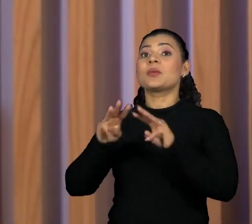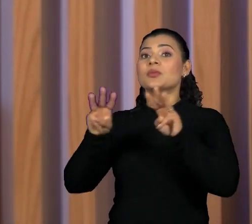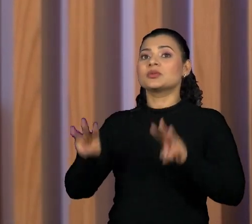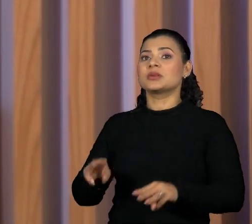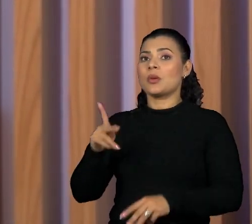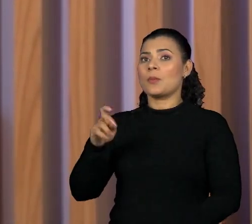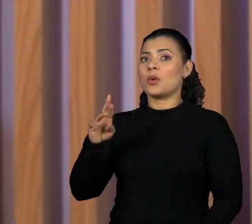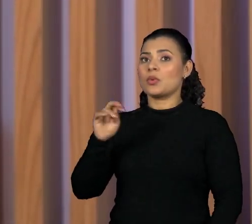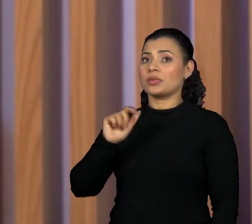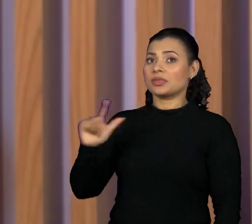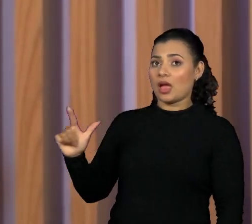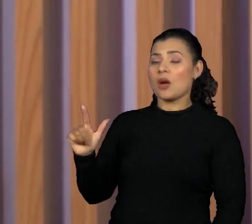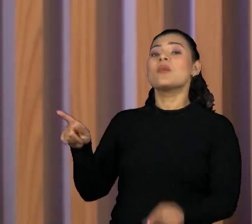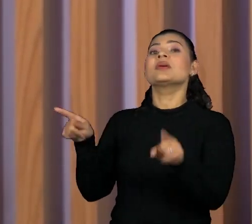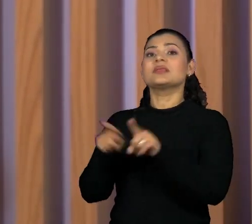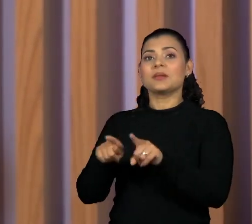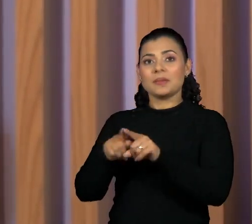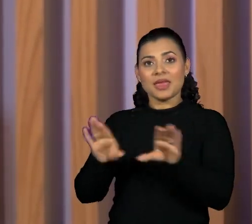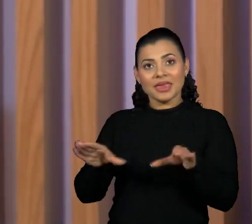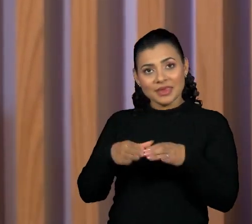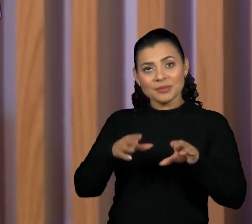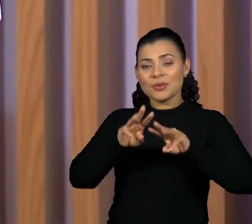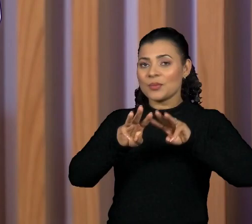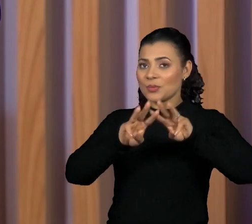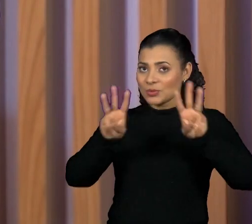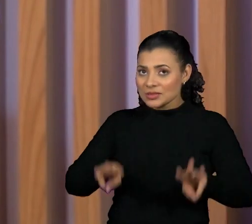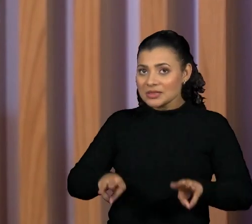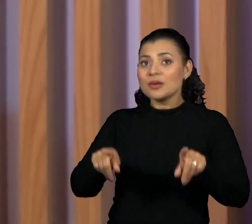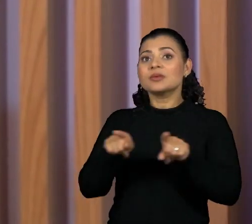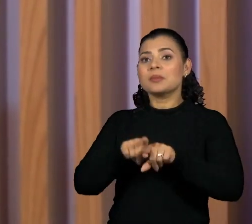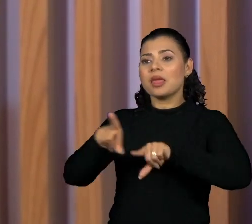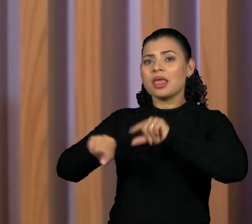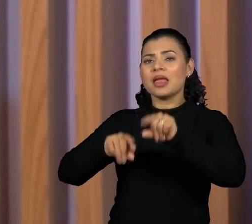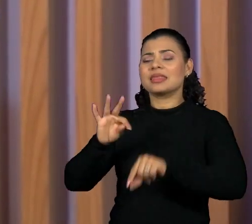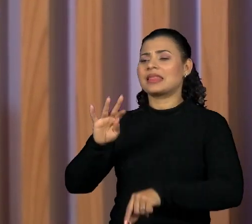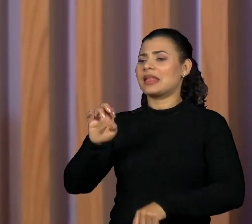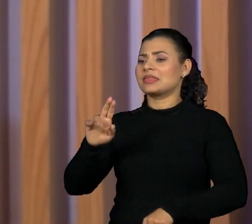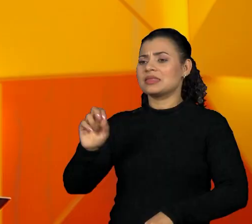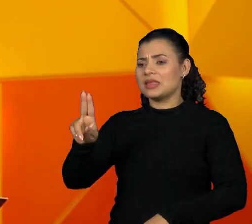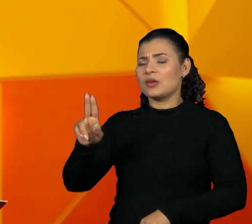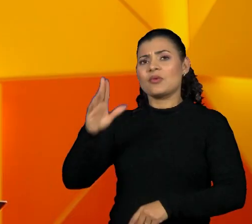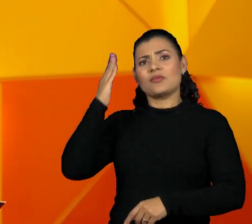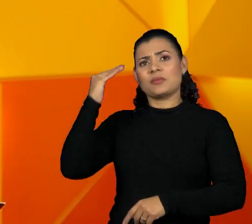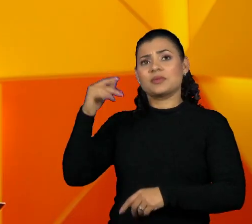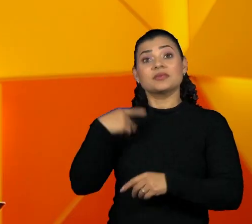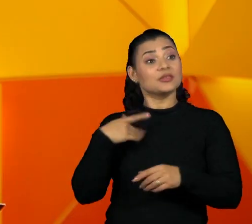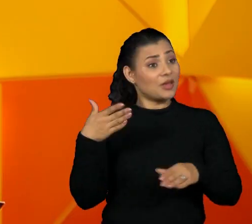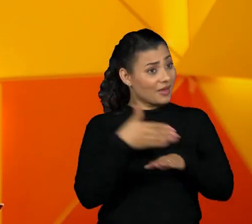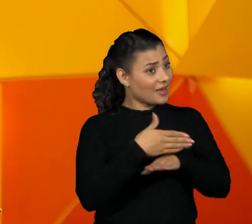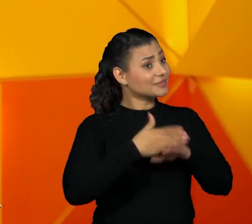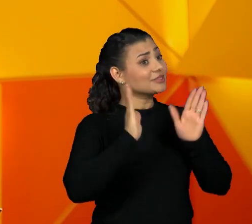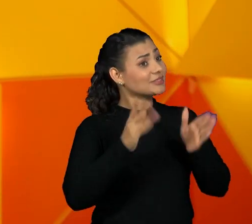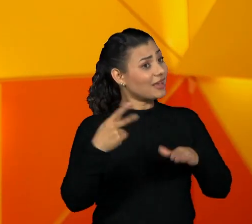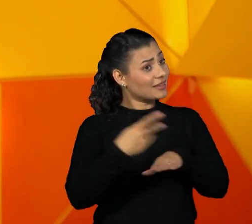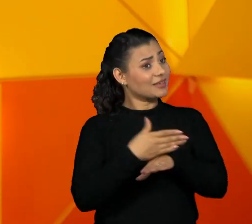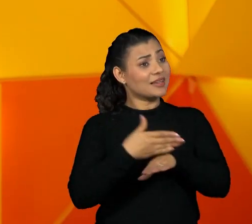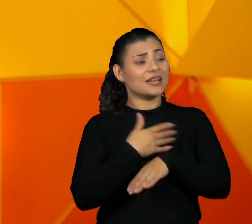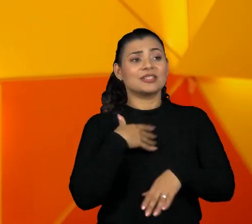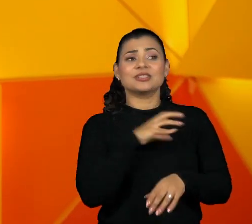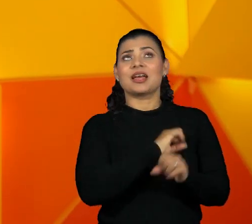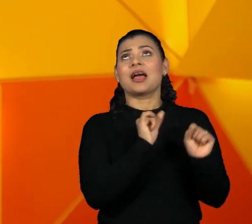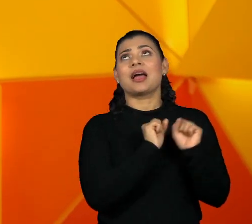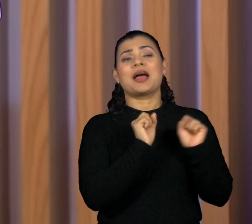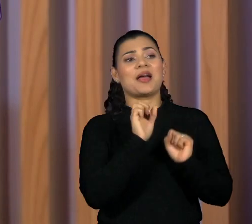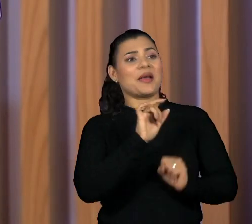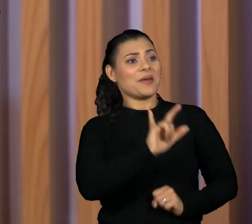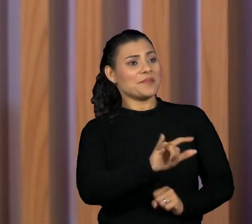com curadoria da equipe do museu, Itê Caçula, Tadeu Caçula. Que já esteve aqui no programa com a gente. Isso. A gente ama Tadeu